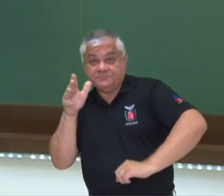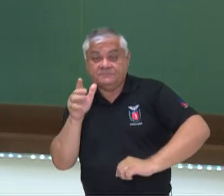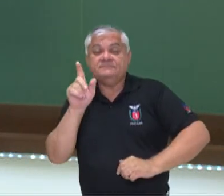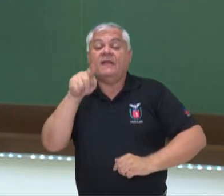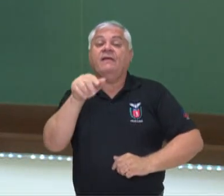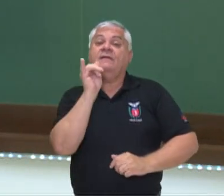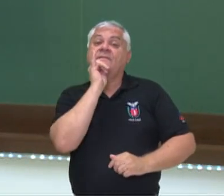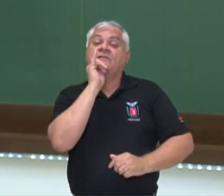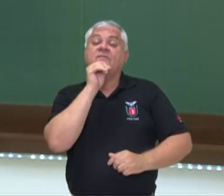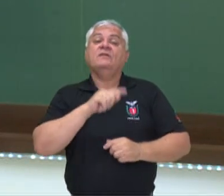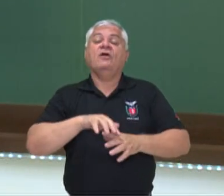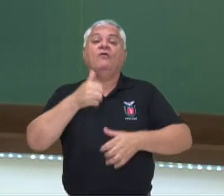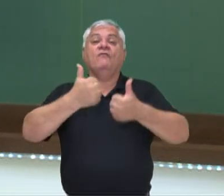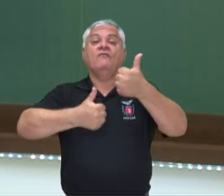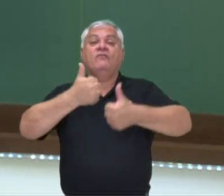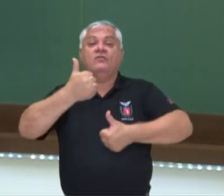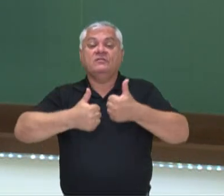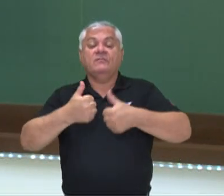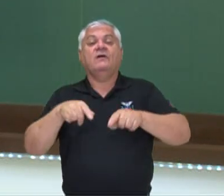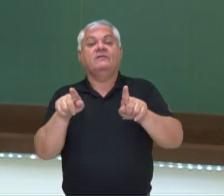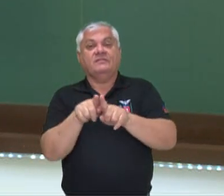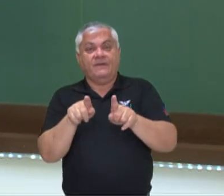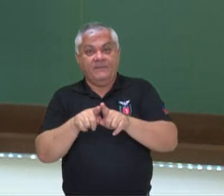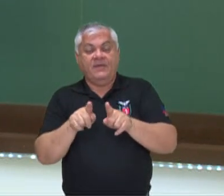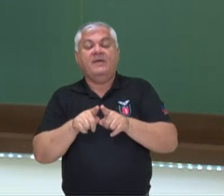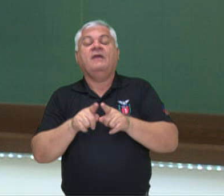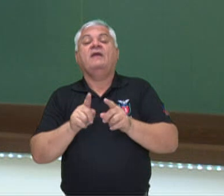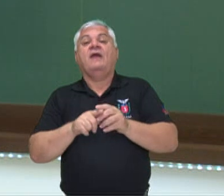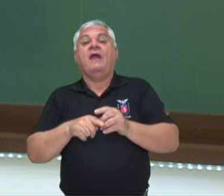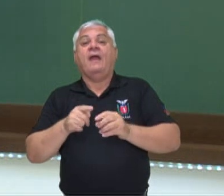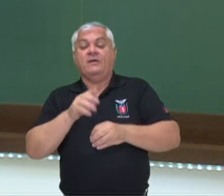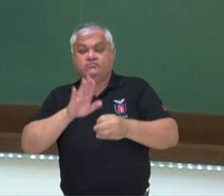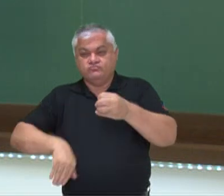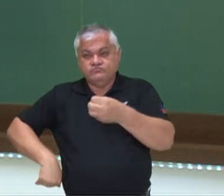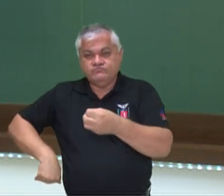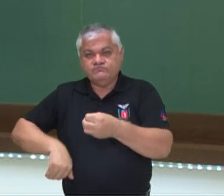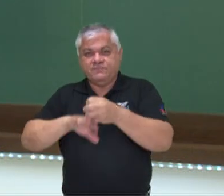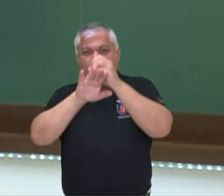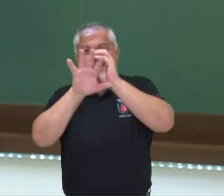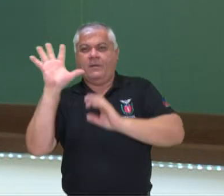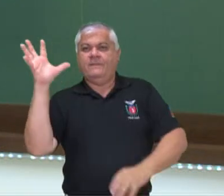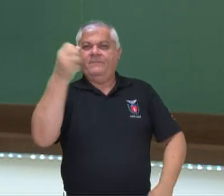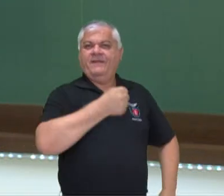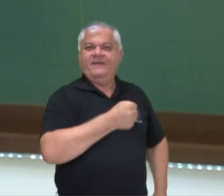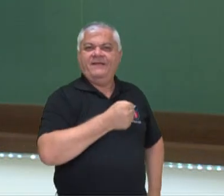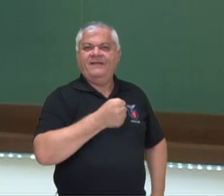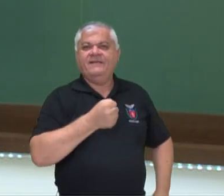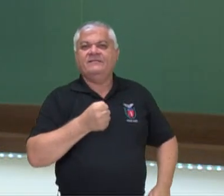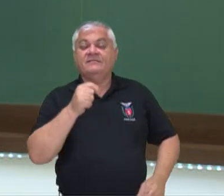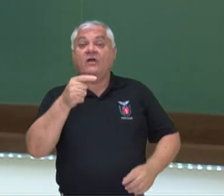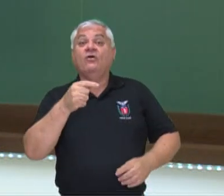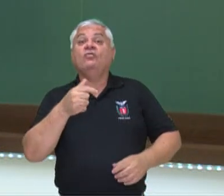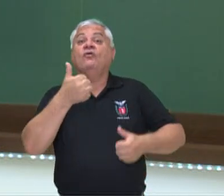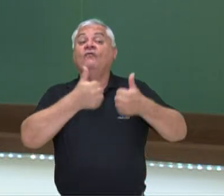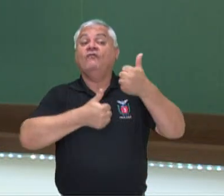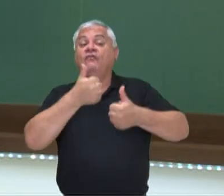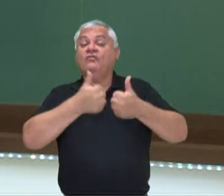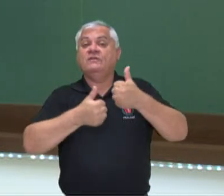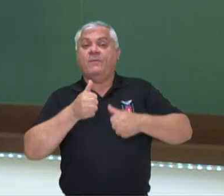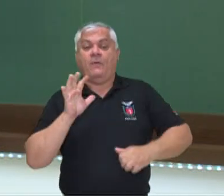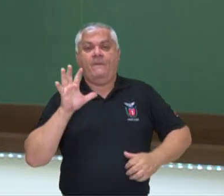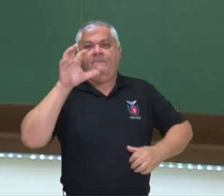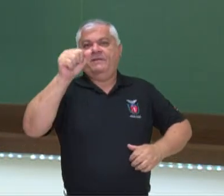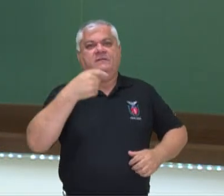um futebol, onde a bola sai do pé e vem para a mão. No futebol, eu não posso tocar a mão